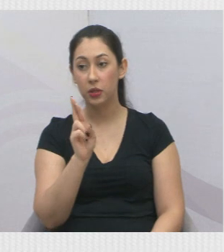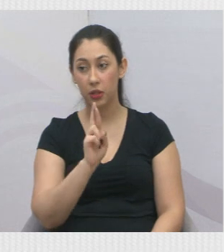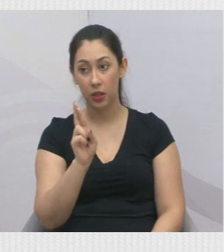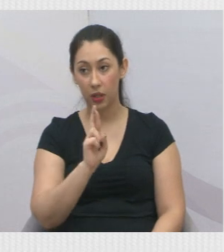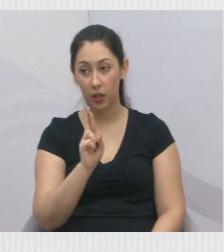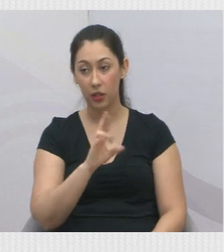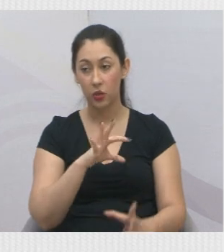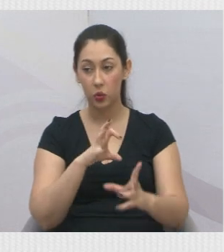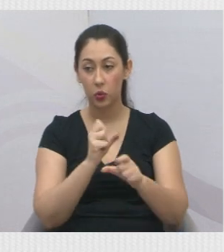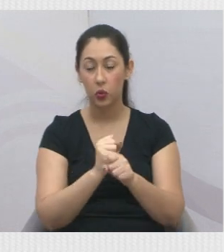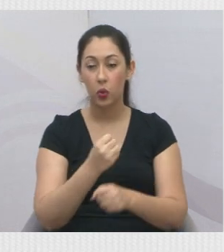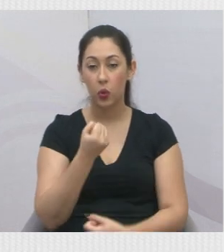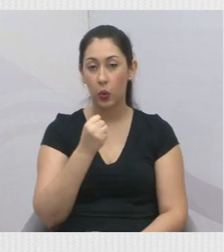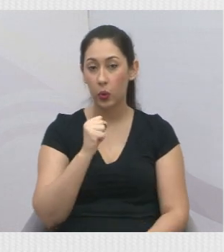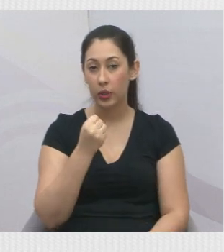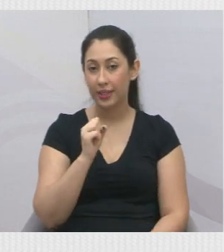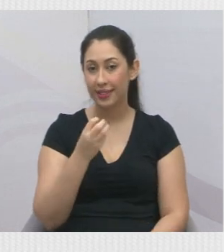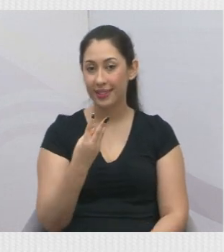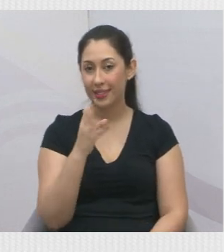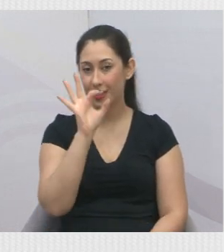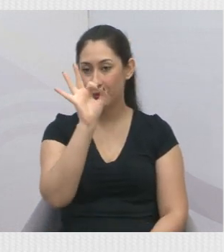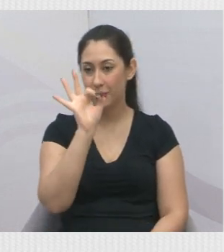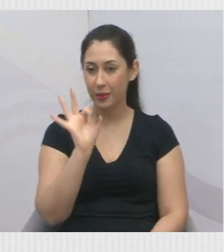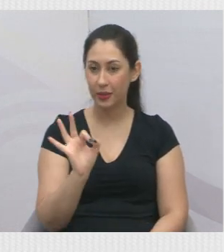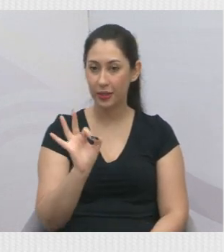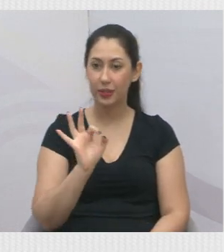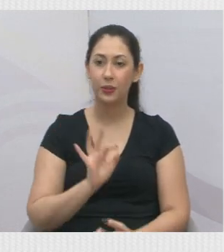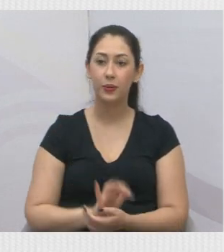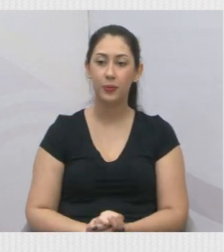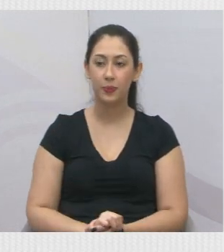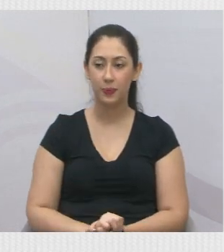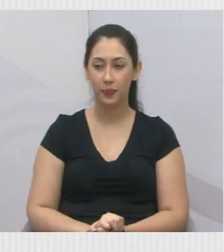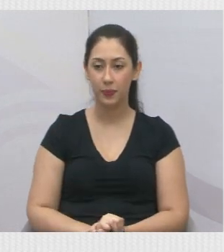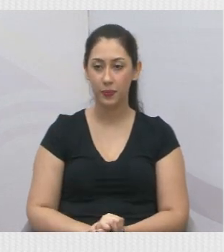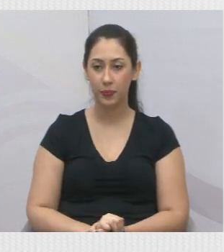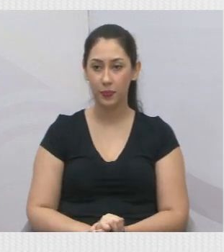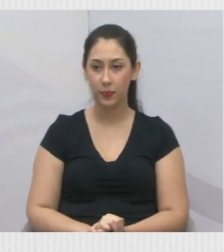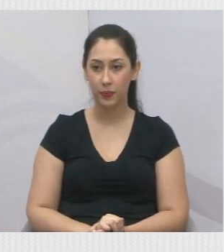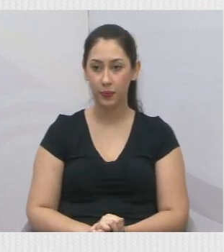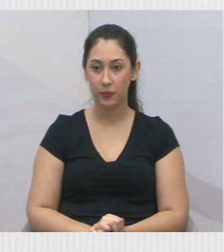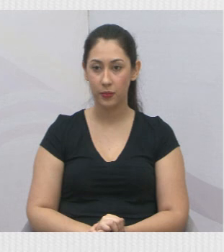R$ 164.024.000, chegando a 83% de gastos com a educação pela meta orçada.